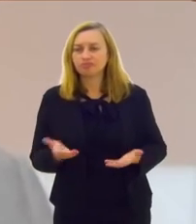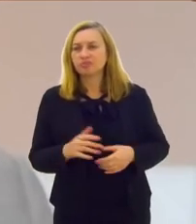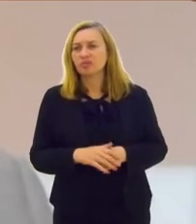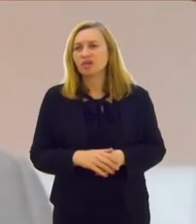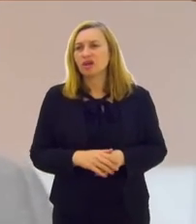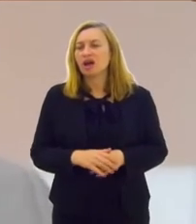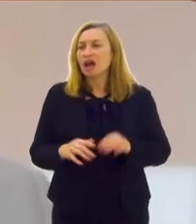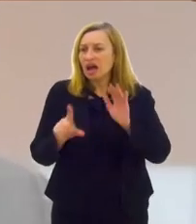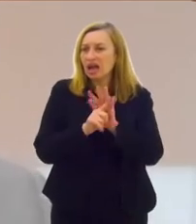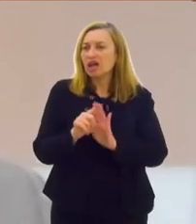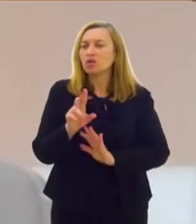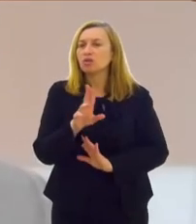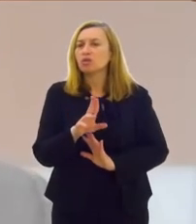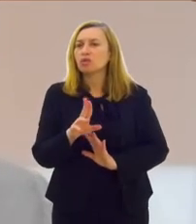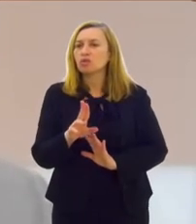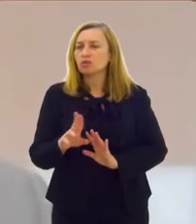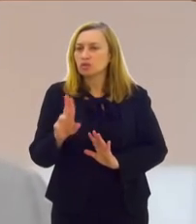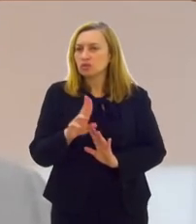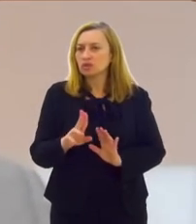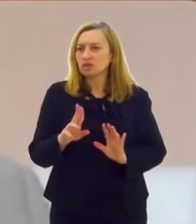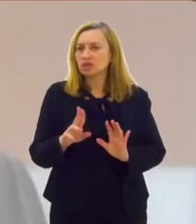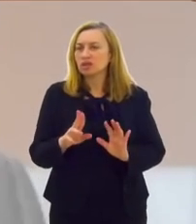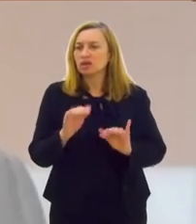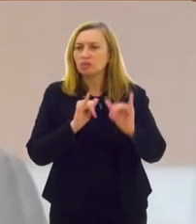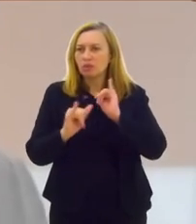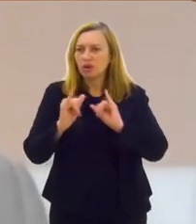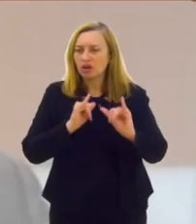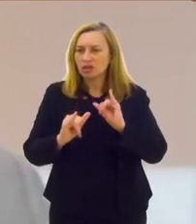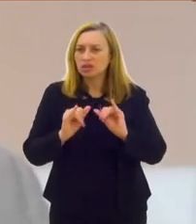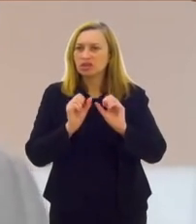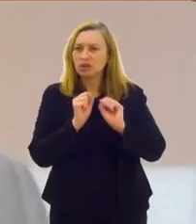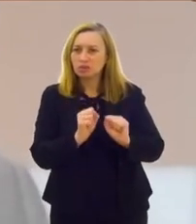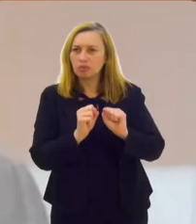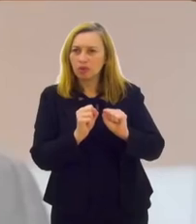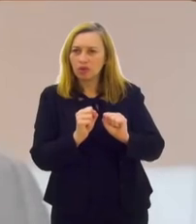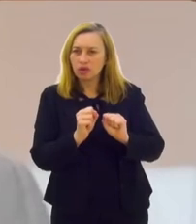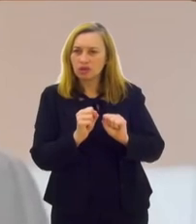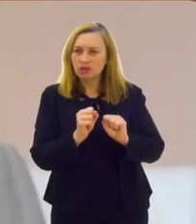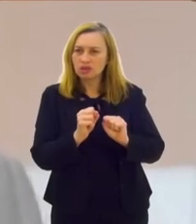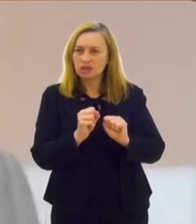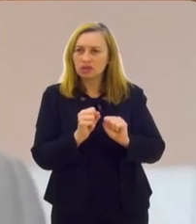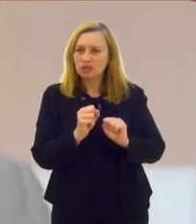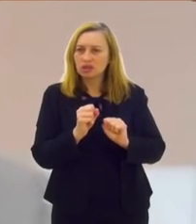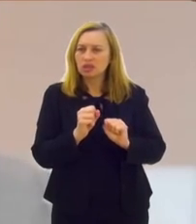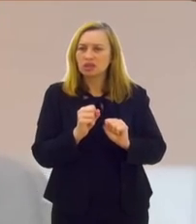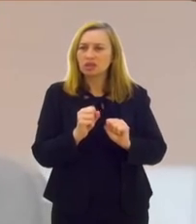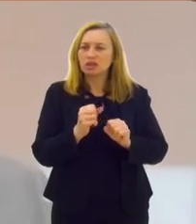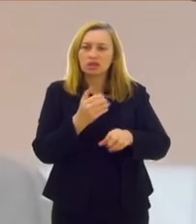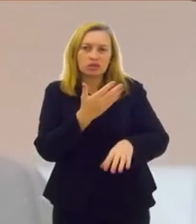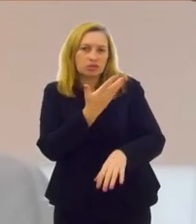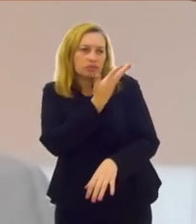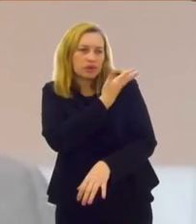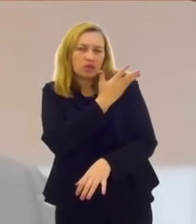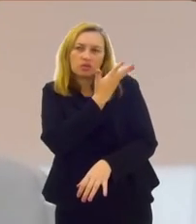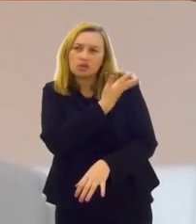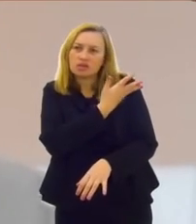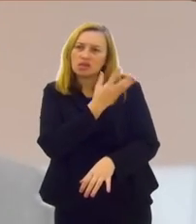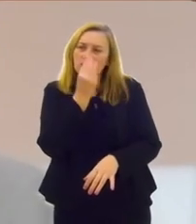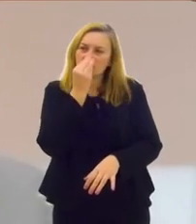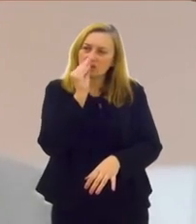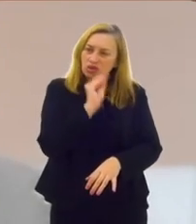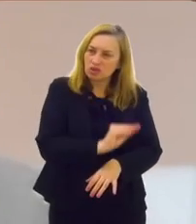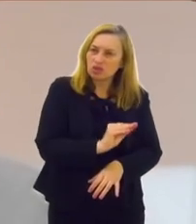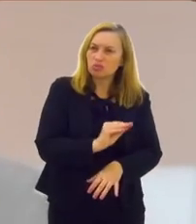candidatos, que a legislação utiliza o seguinte termo: propaganda que possa degradar ou ridicularizar